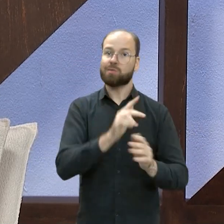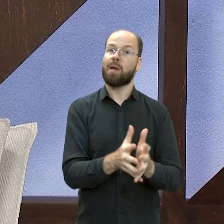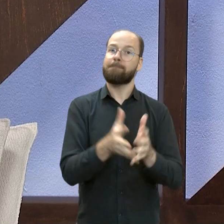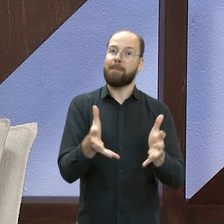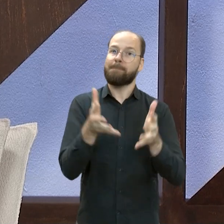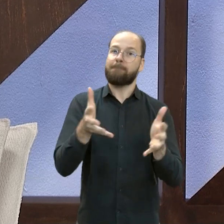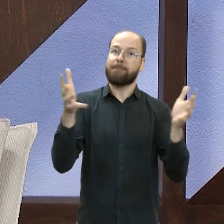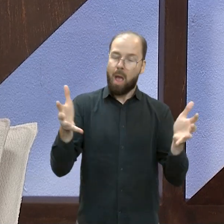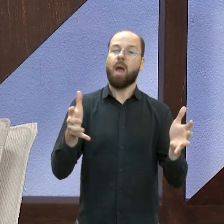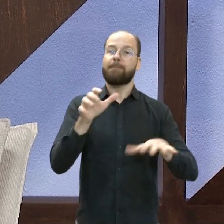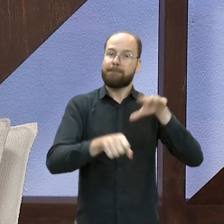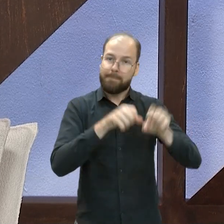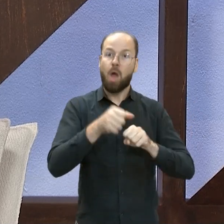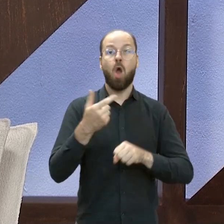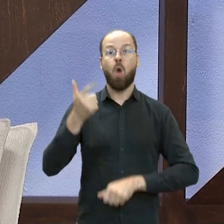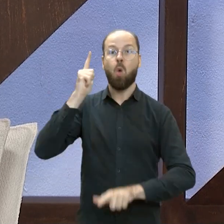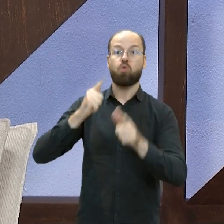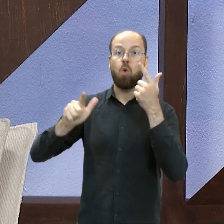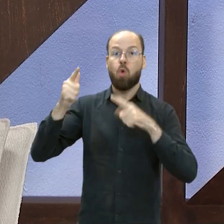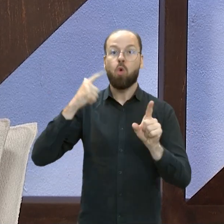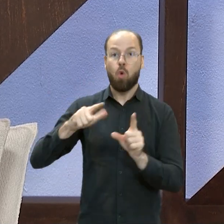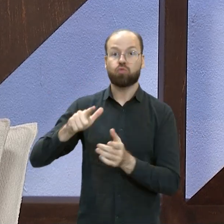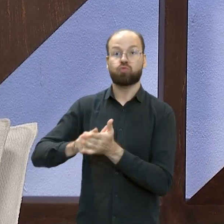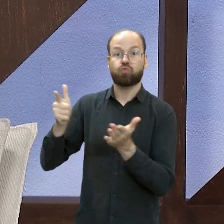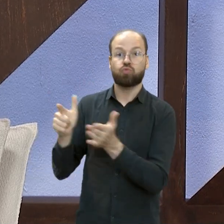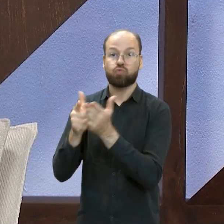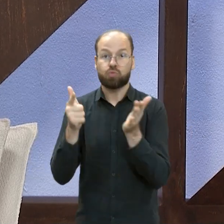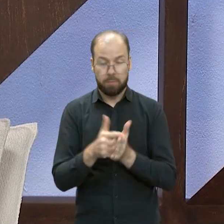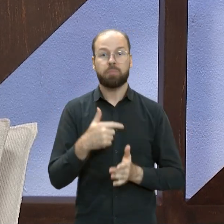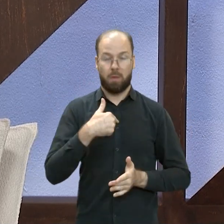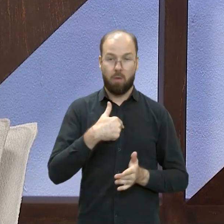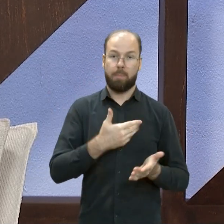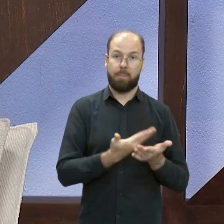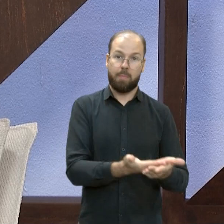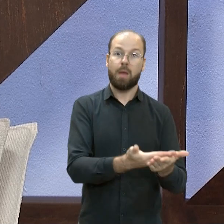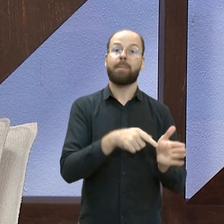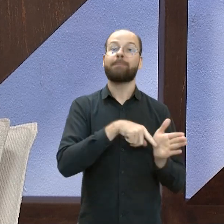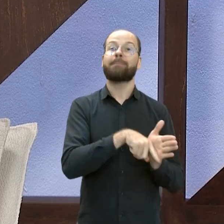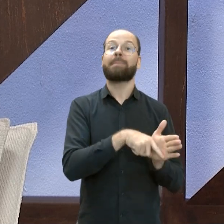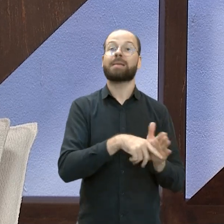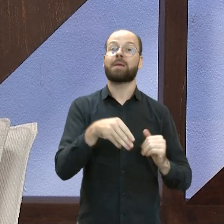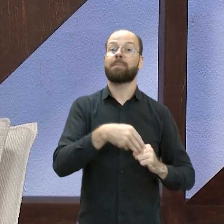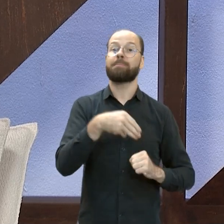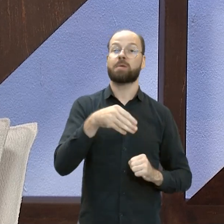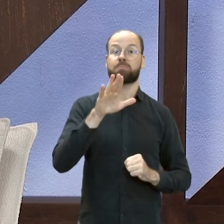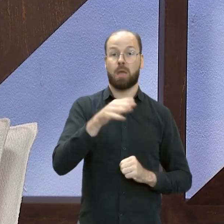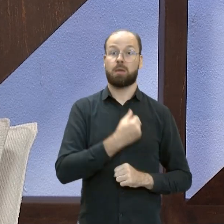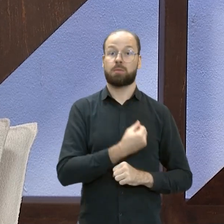né, buscar em outros periódicos, porque eu desenvolvi a pesquisa no mestrado, mas eu estava num contexto de